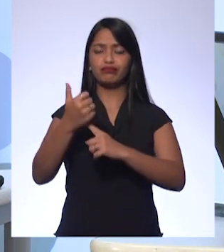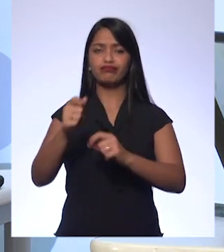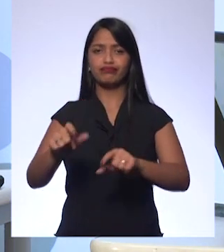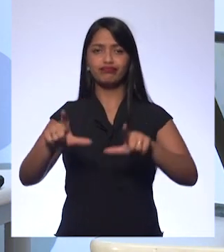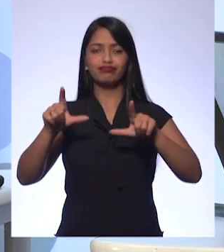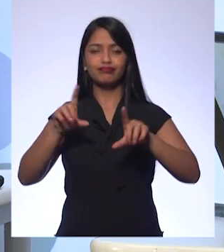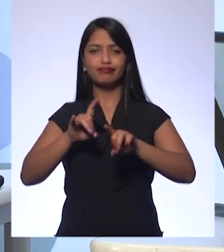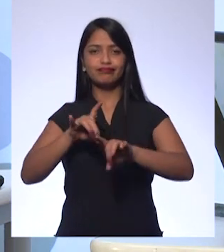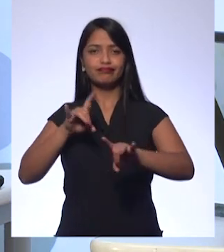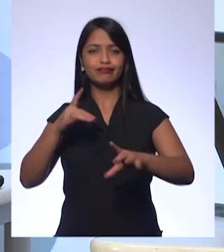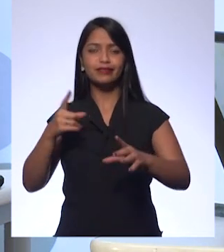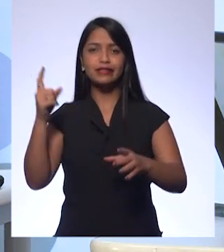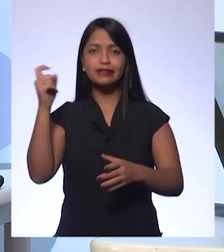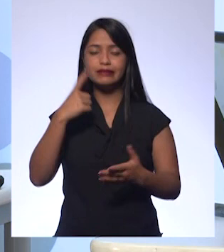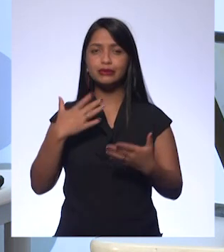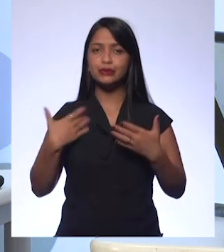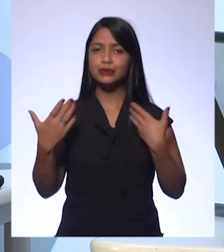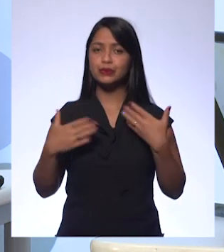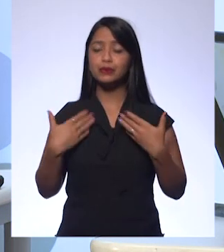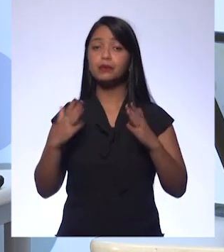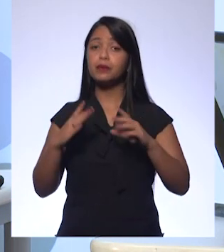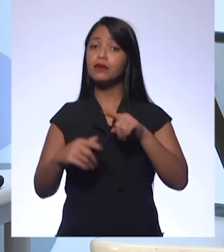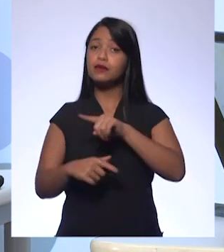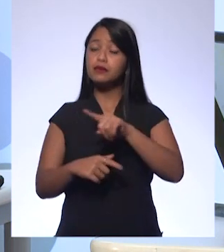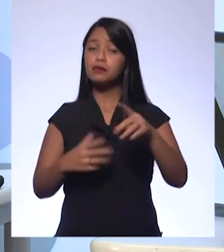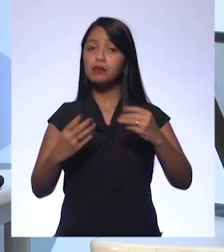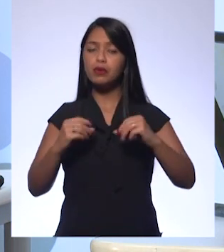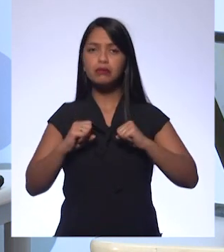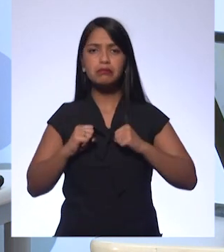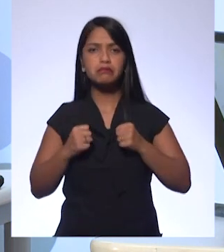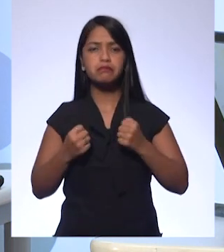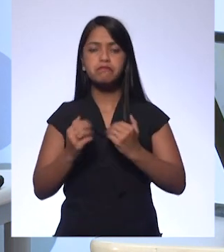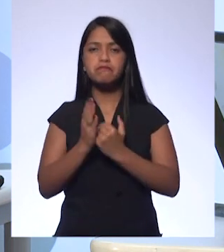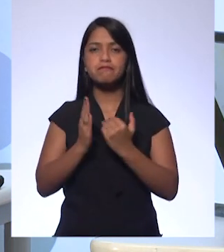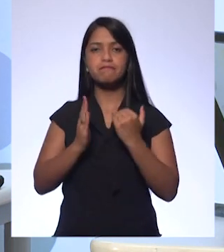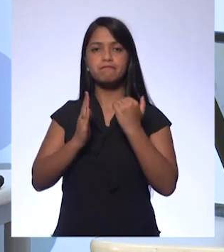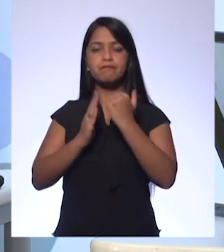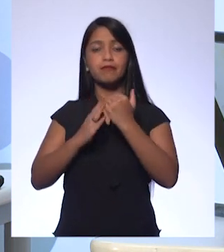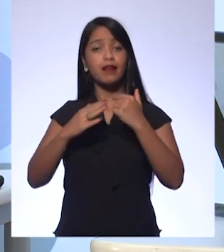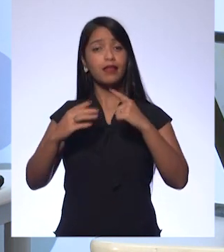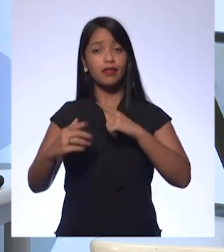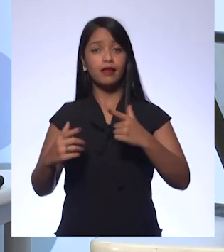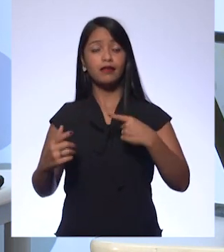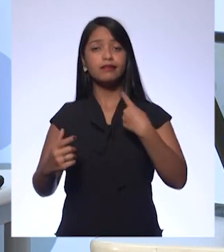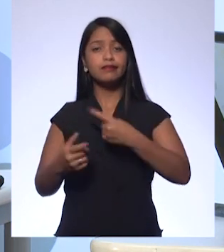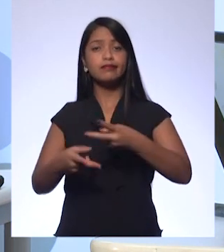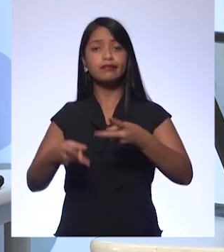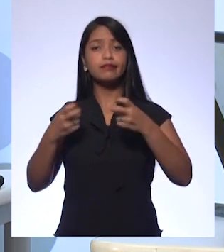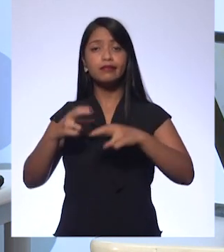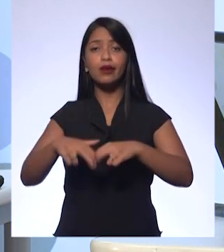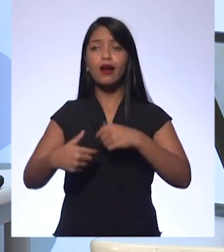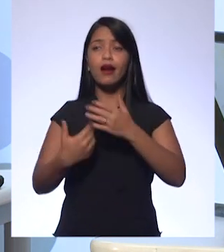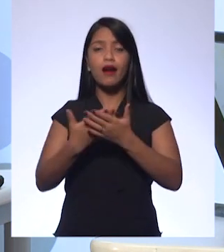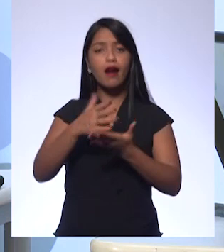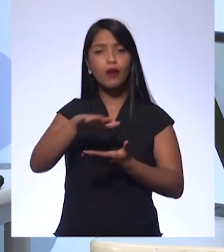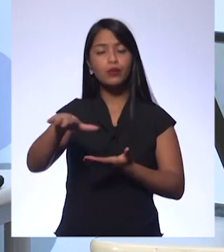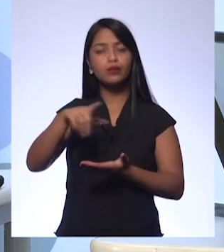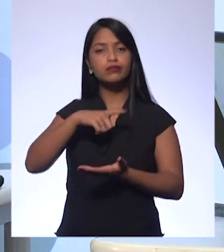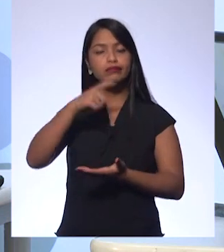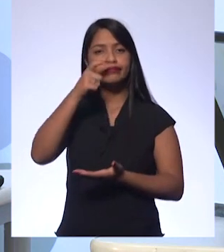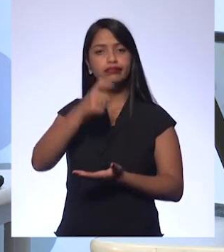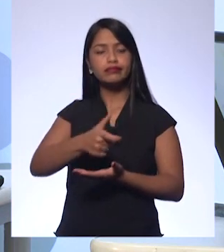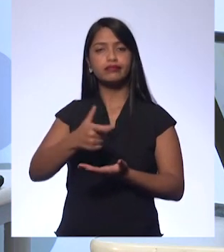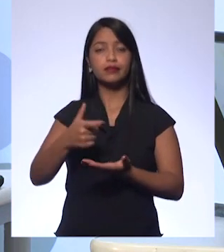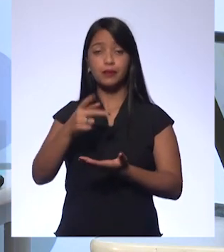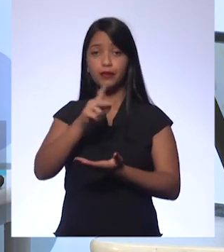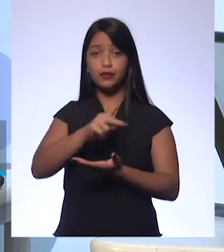vocês fazem até mais do que podem. A gente percebe isso pelo interesse e engajamento dos alunos. Então, quando o professor é presente, quando o